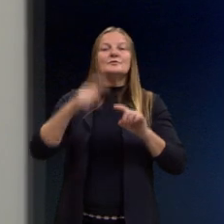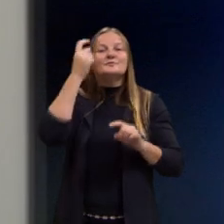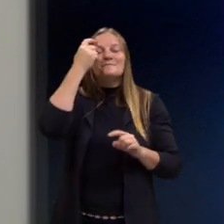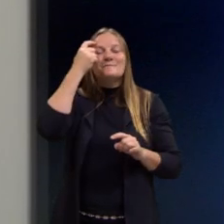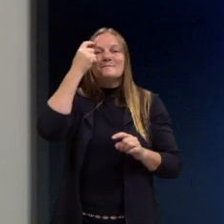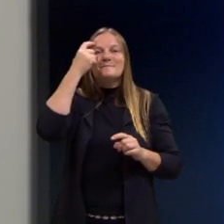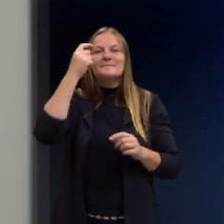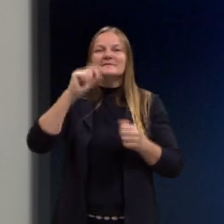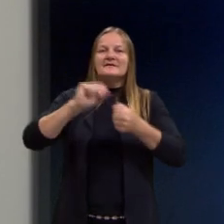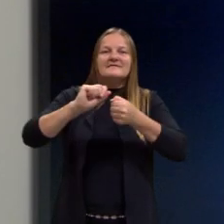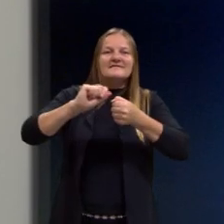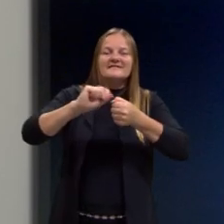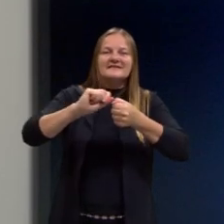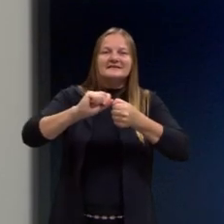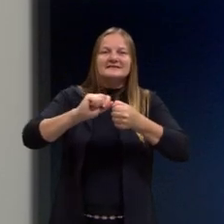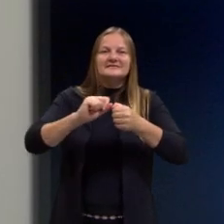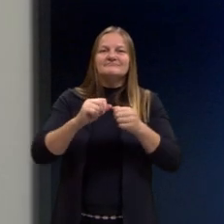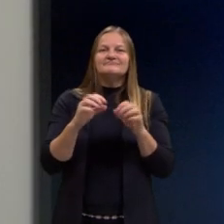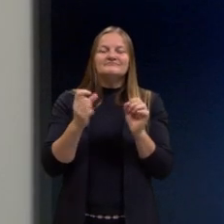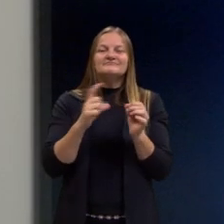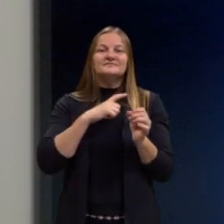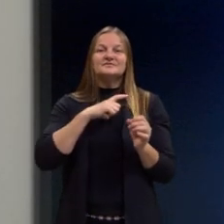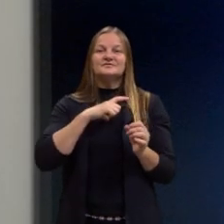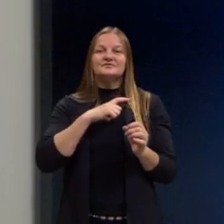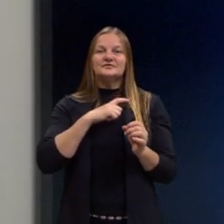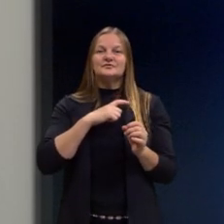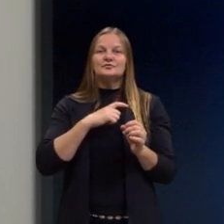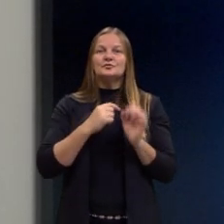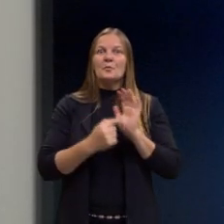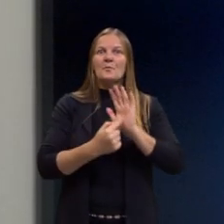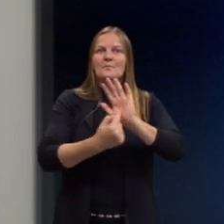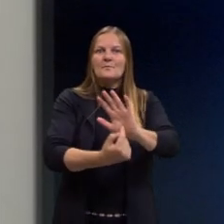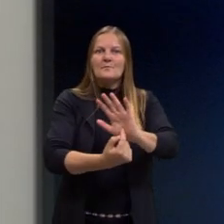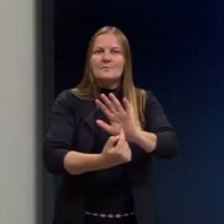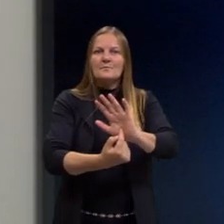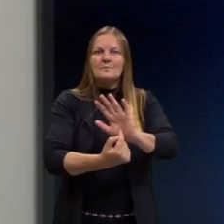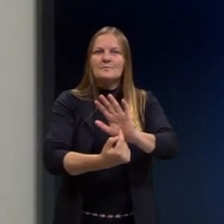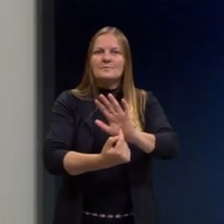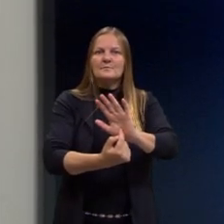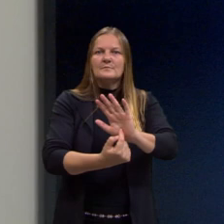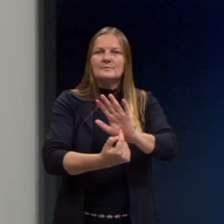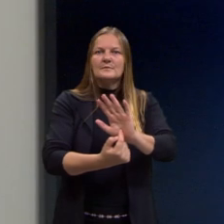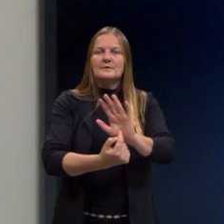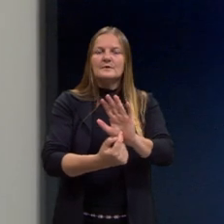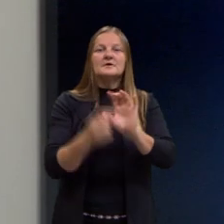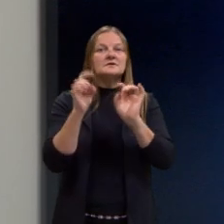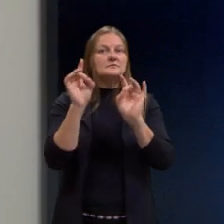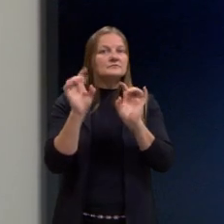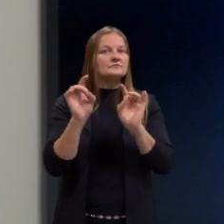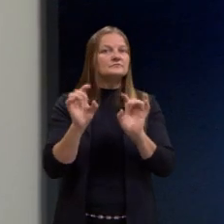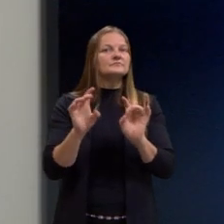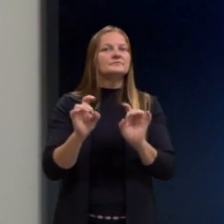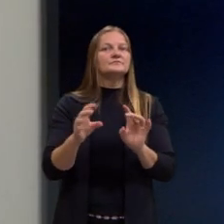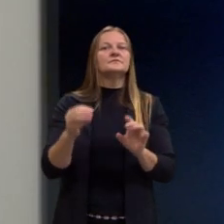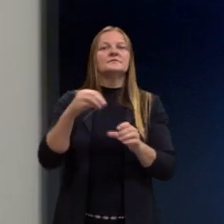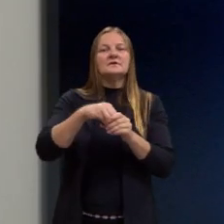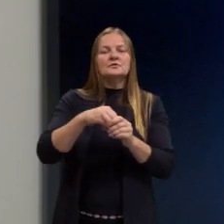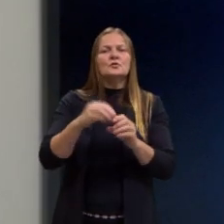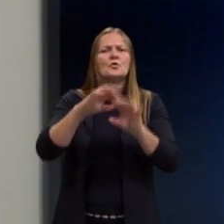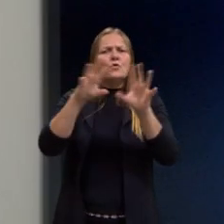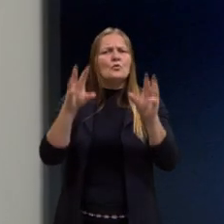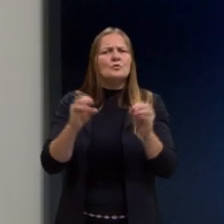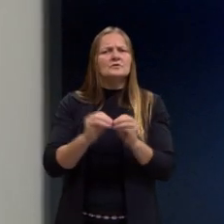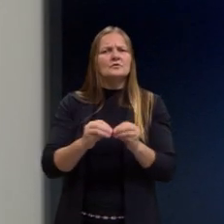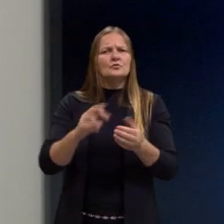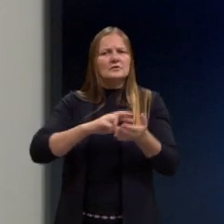pensada não é feita de modo que não apareça alguns algumas especificidades de uma conclusão